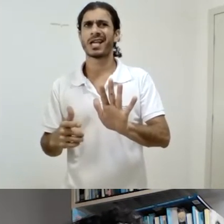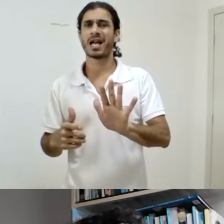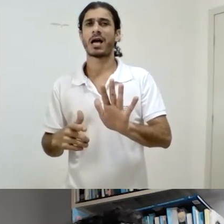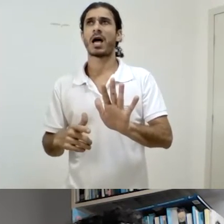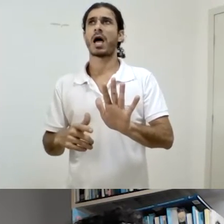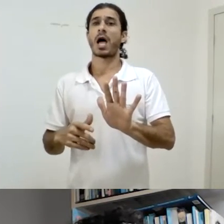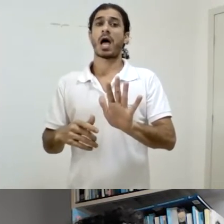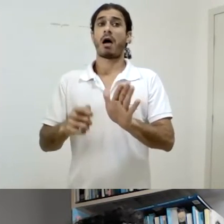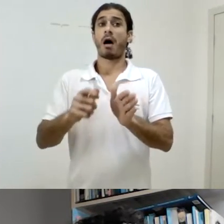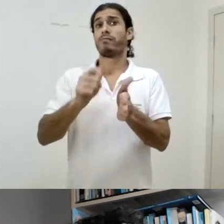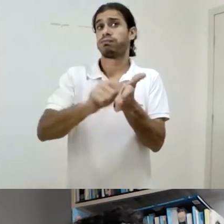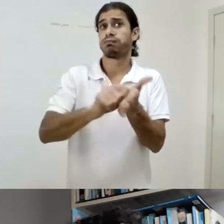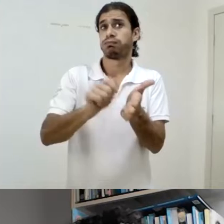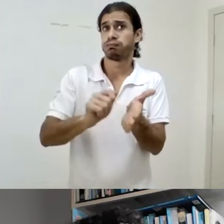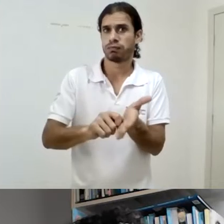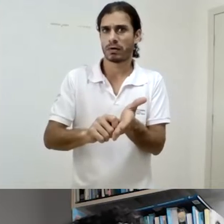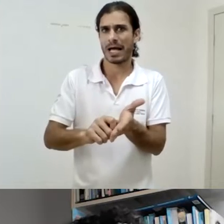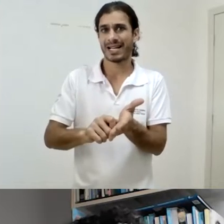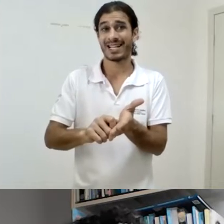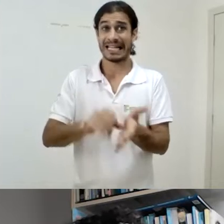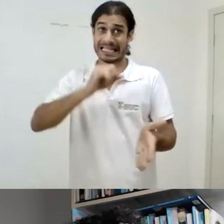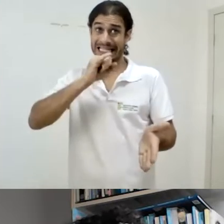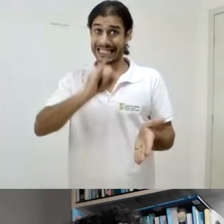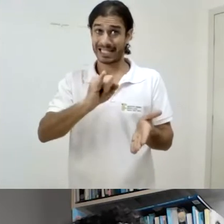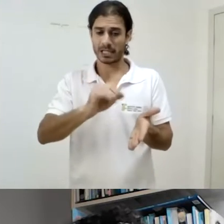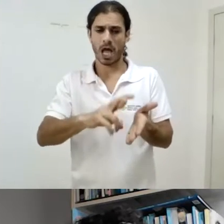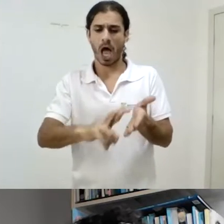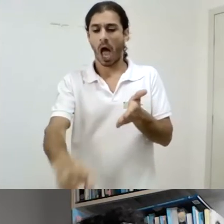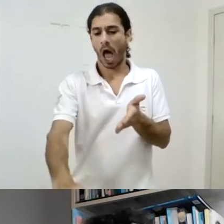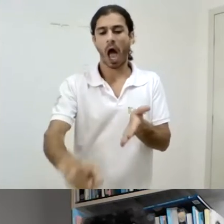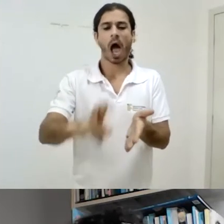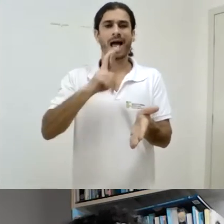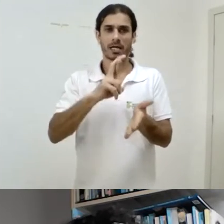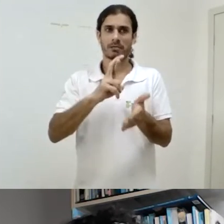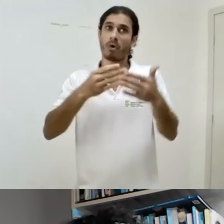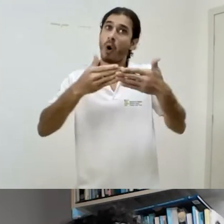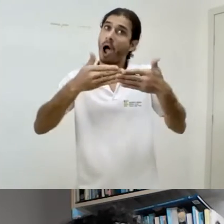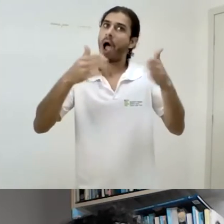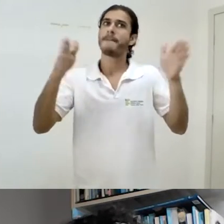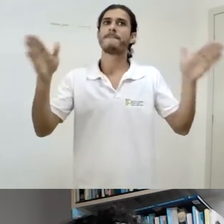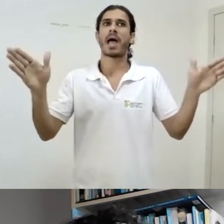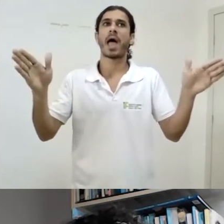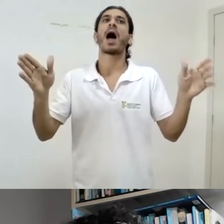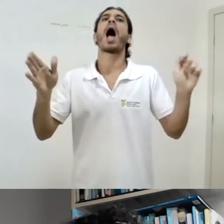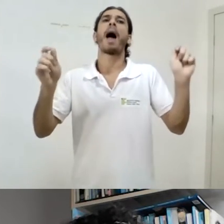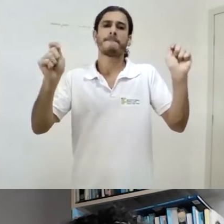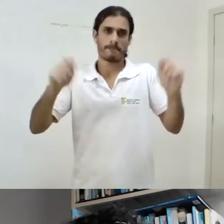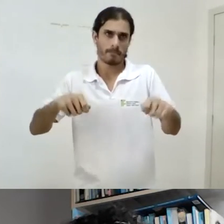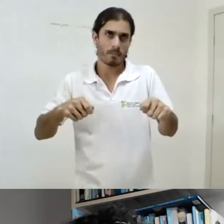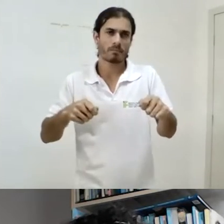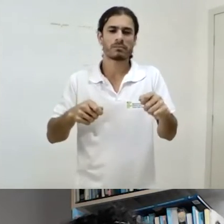Se for questões semiabertas, elas possibilitam mais você dar um tratamento qualitativo aos dados.